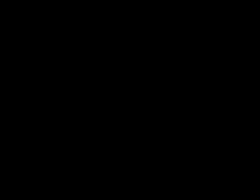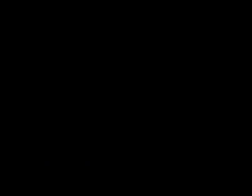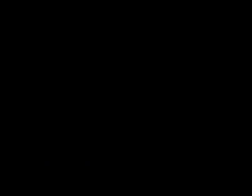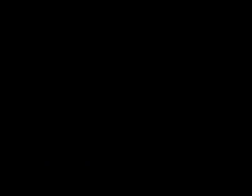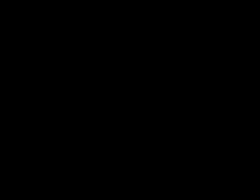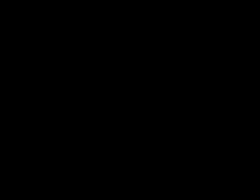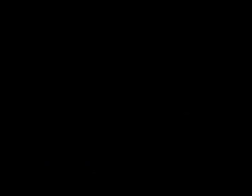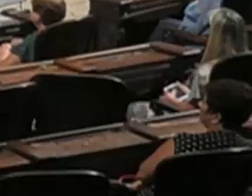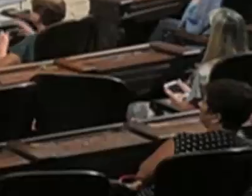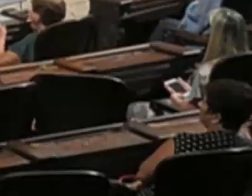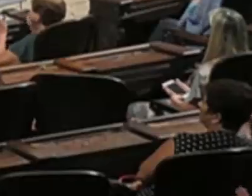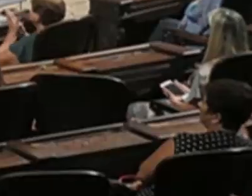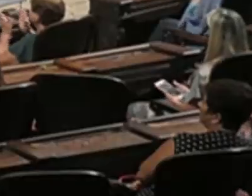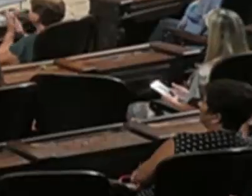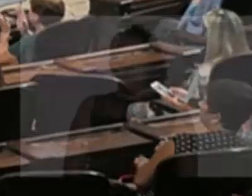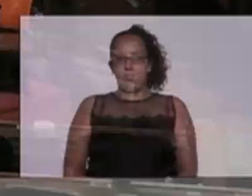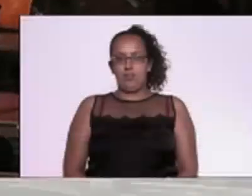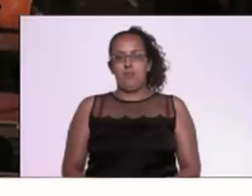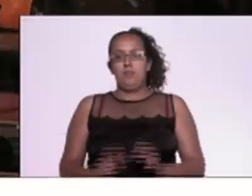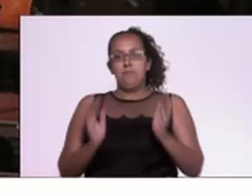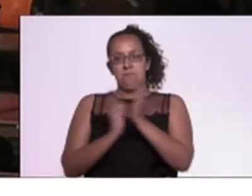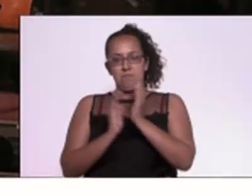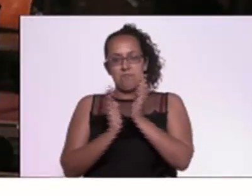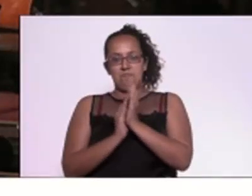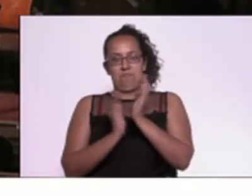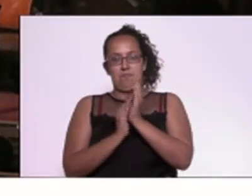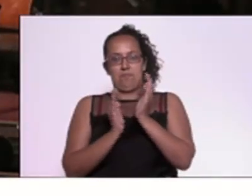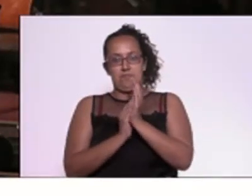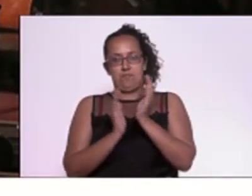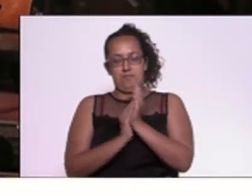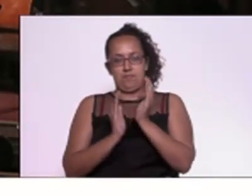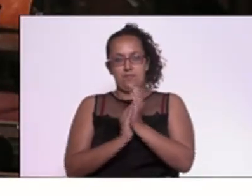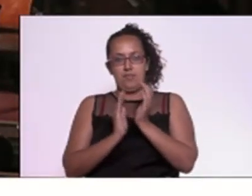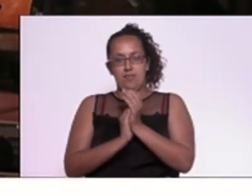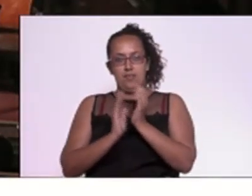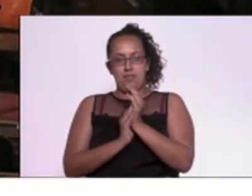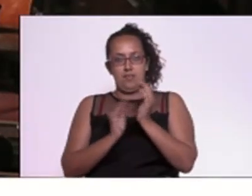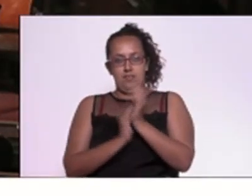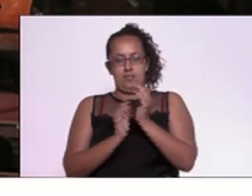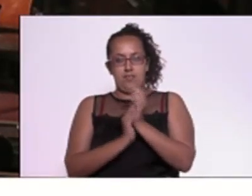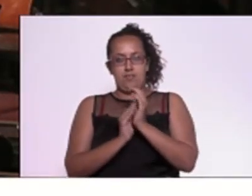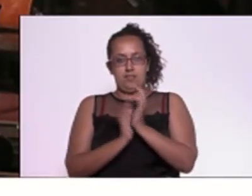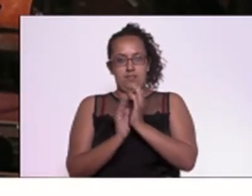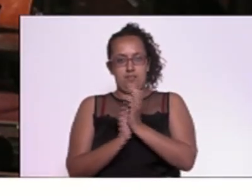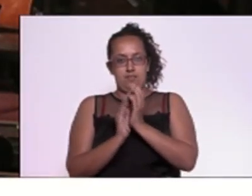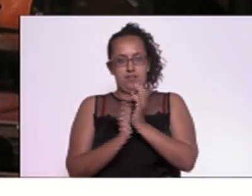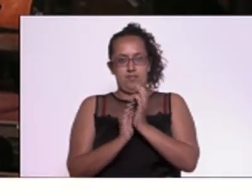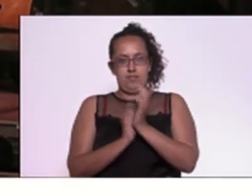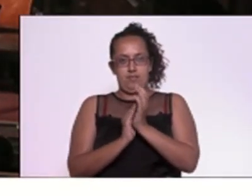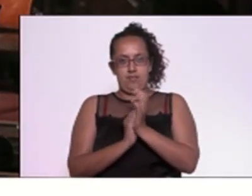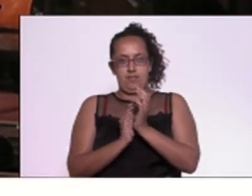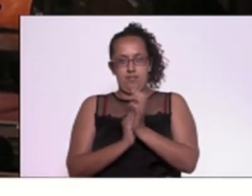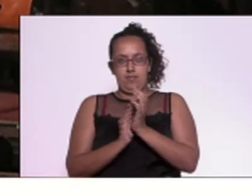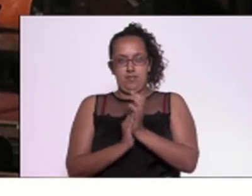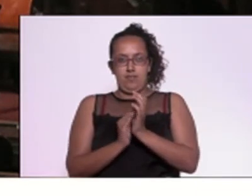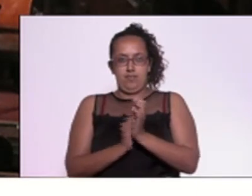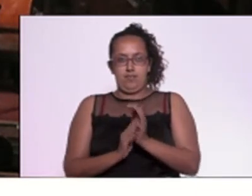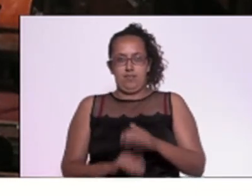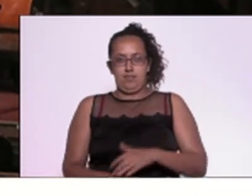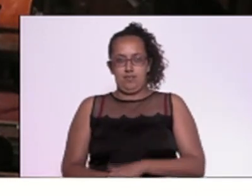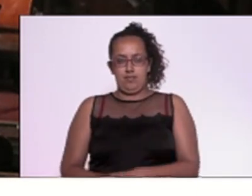espaço de valor para o trabalho que é desenvolvido, né? Eu acho que o Adailton